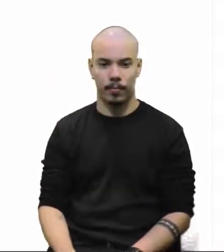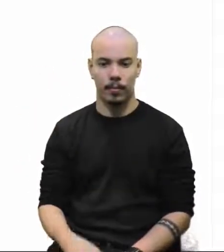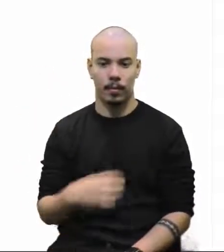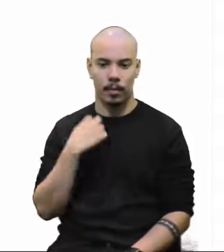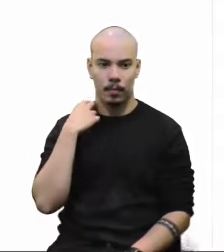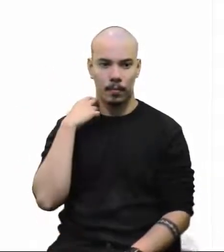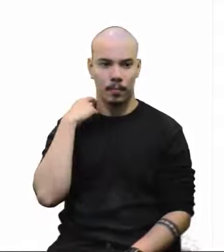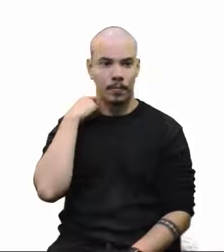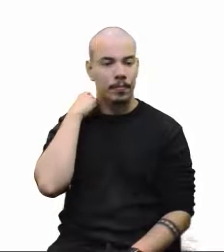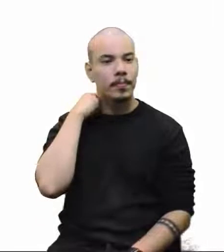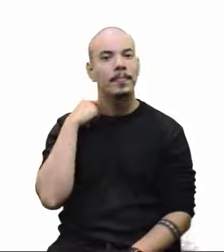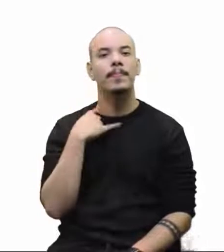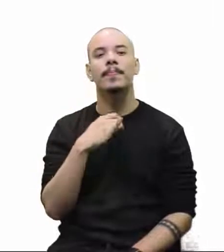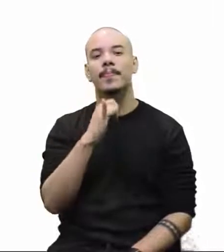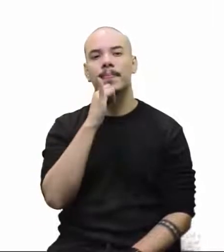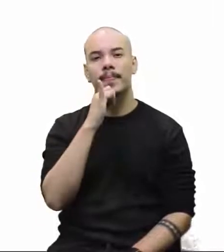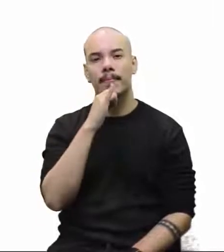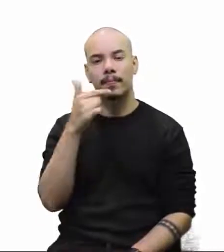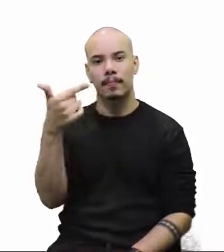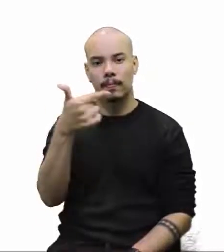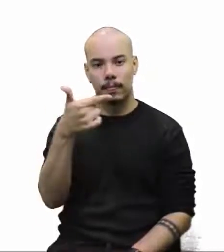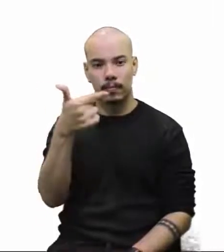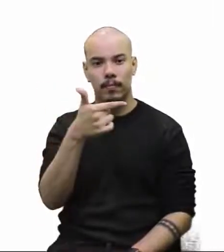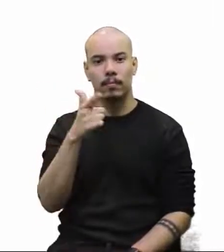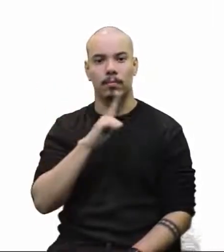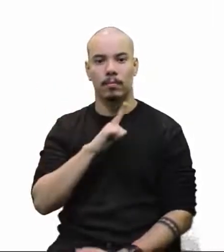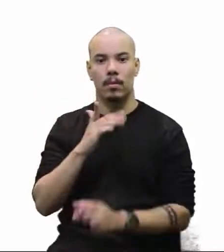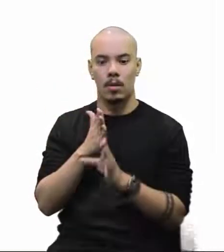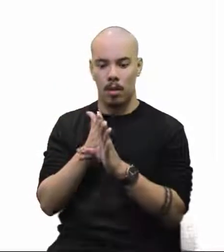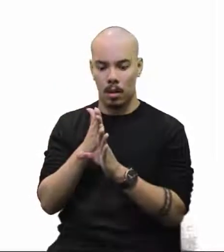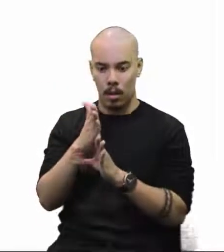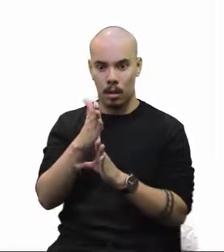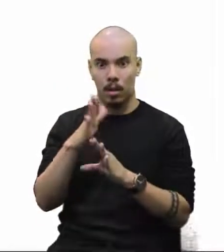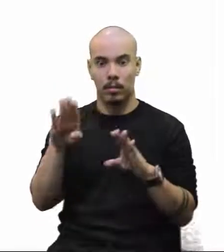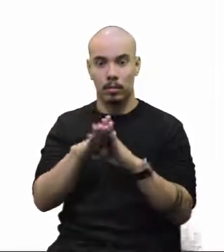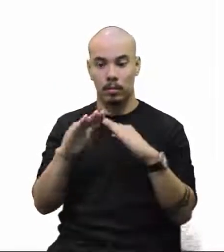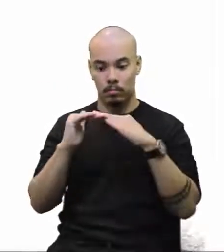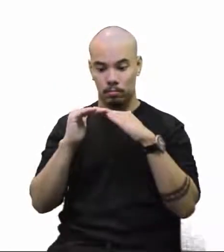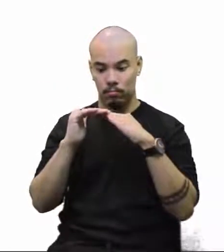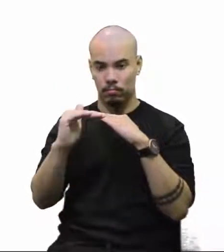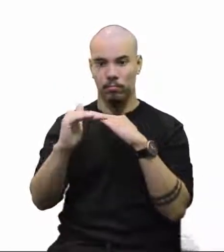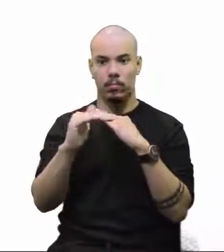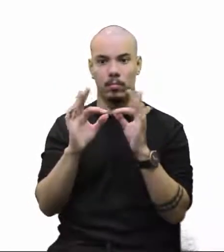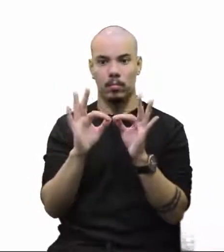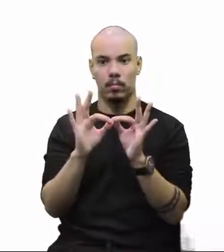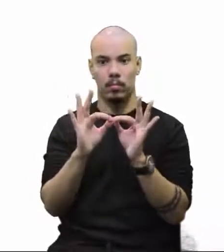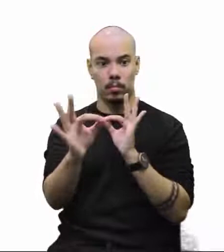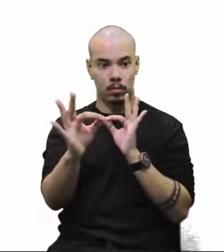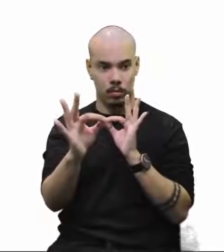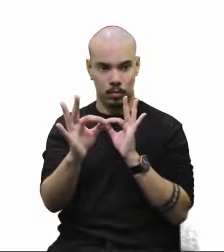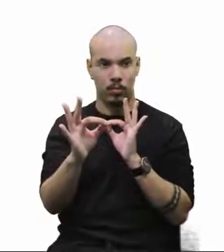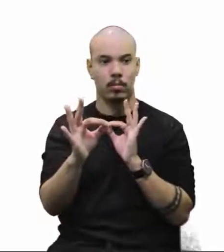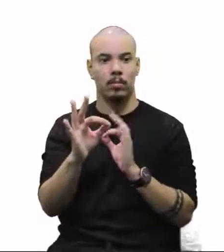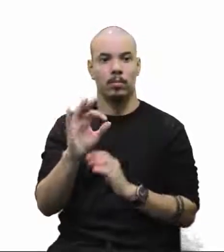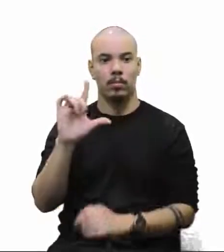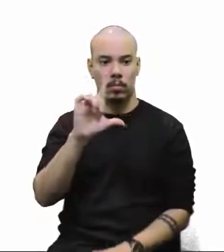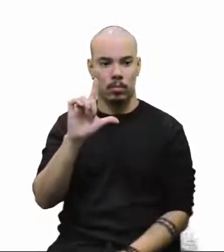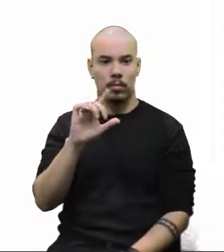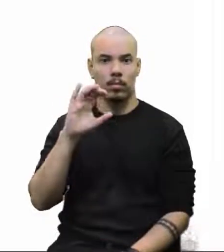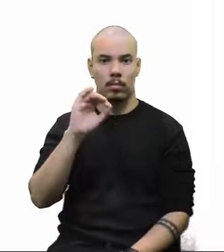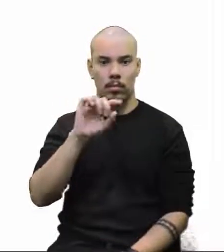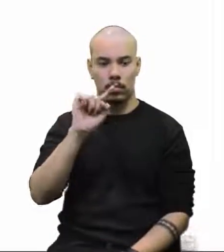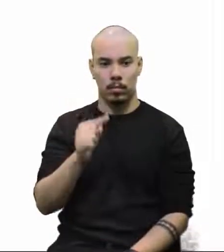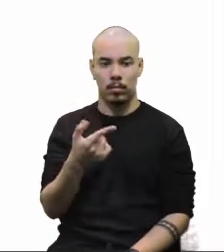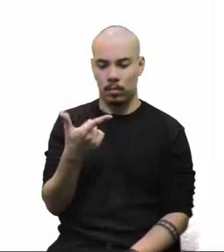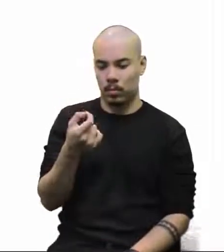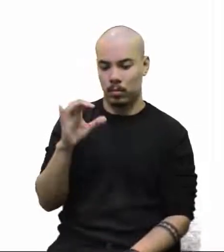O exemplo 2, um condutor reto e horizontal de comprimento de 0,20 metros,